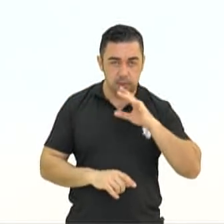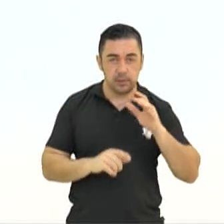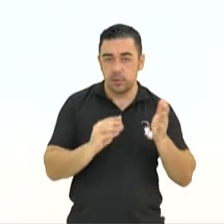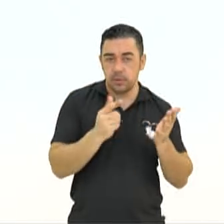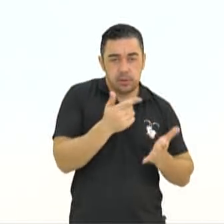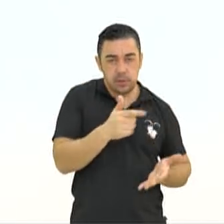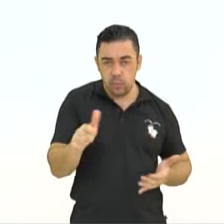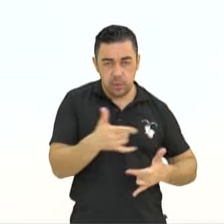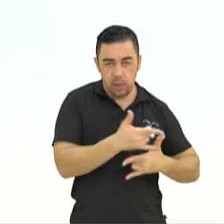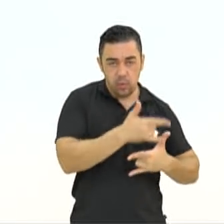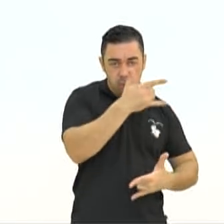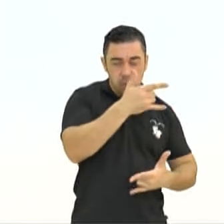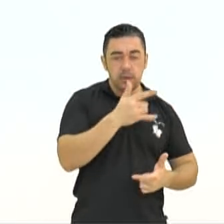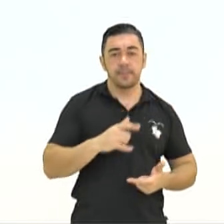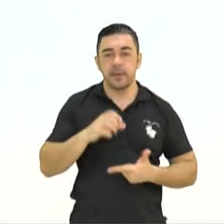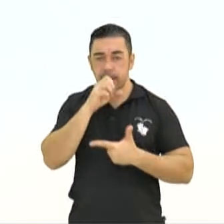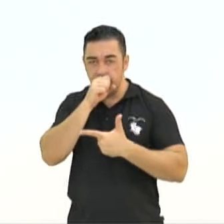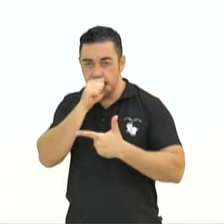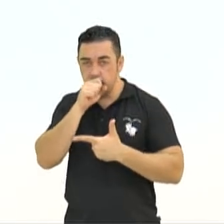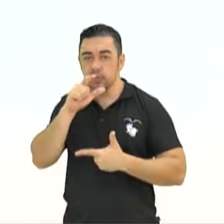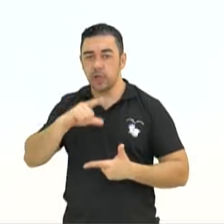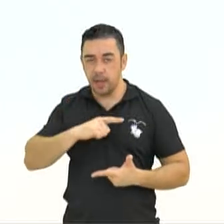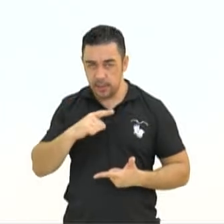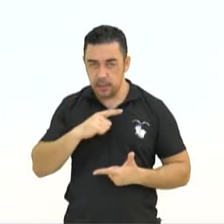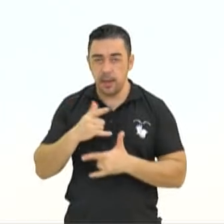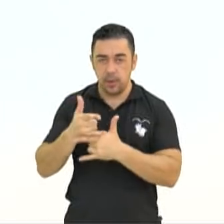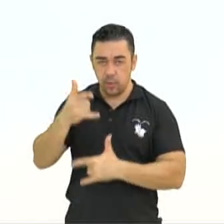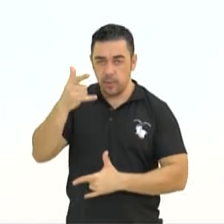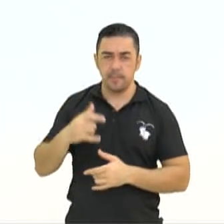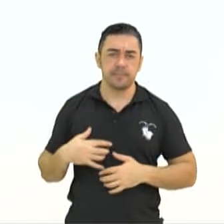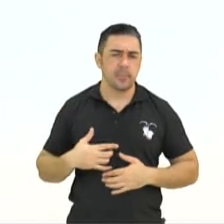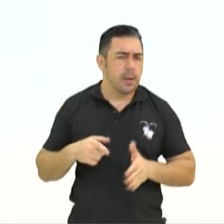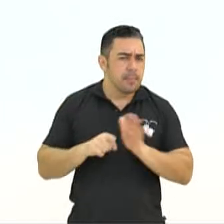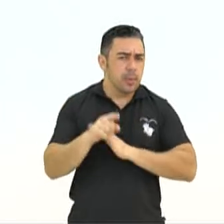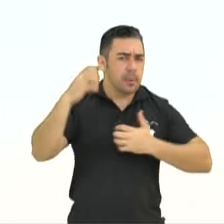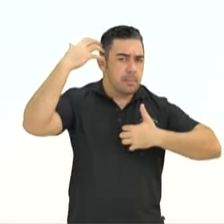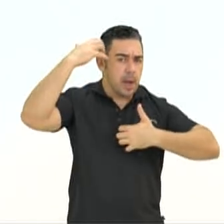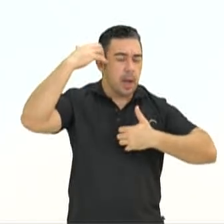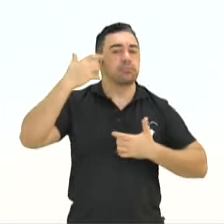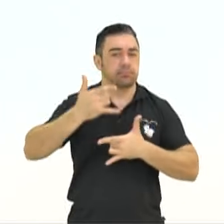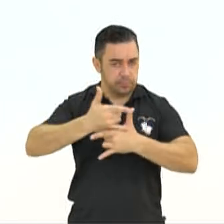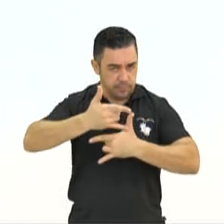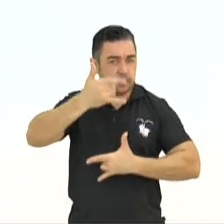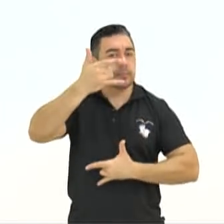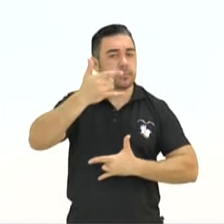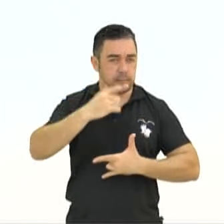invertebrado e em laranja tudo que é vertebrado. Então começando aqui, o macaco, ele é um vertebrado.